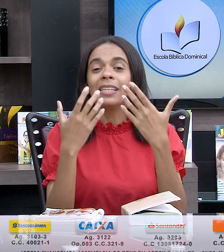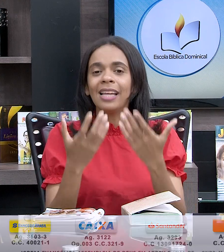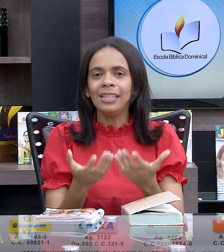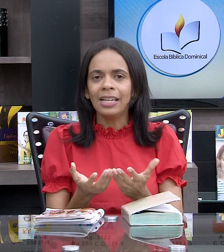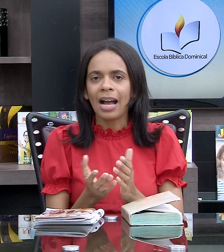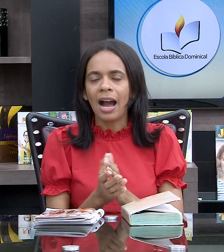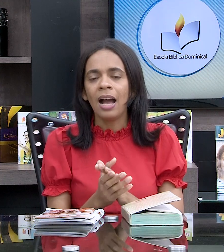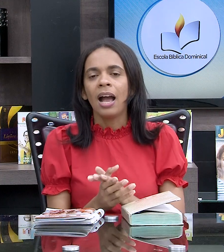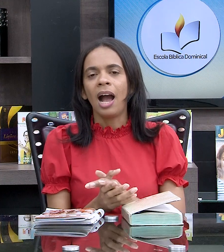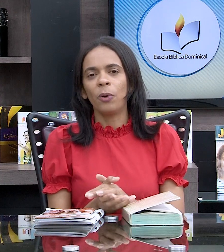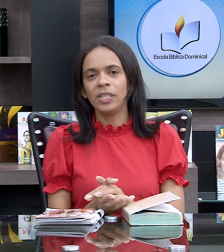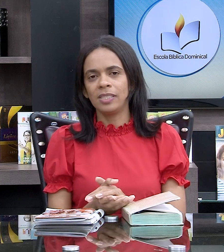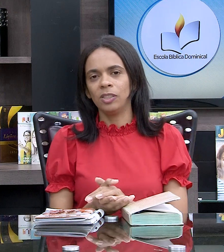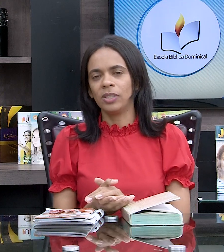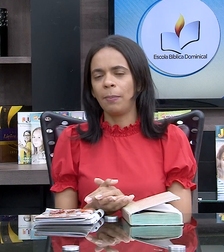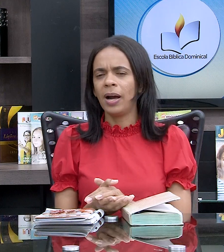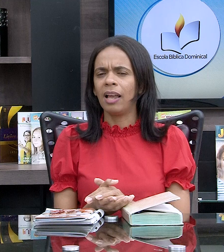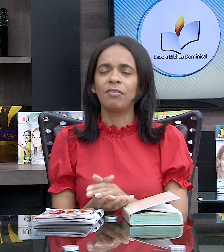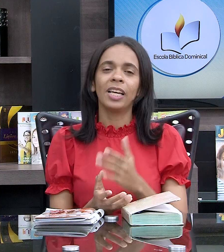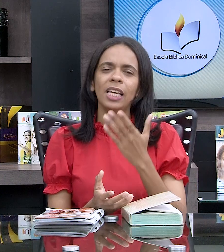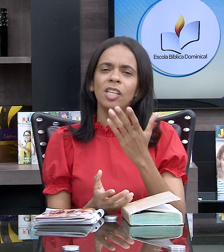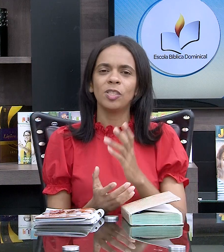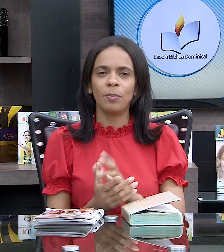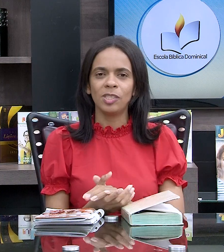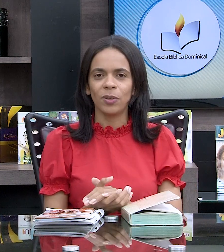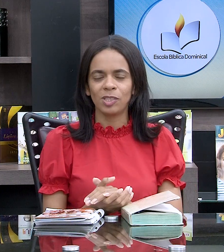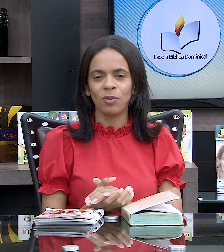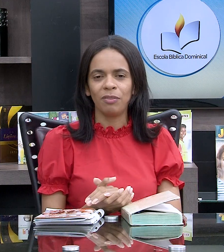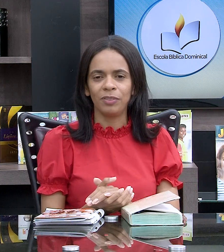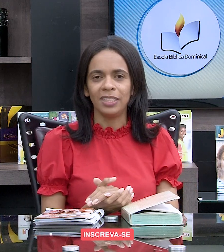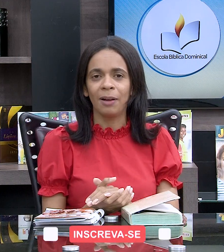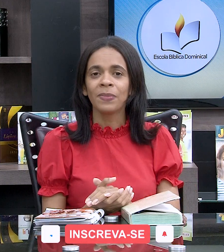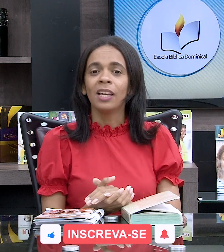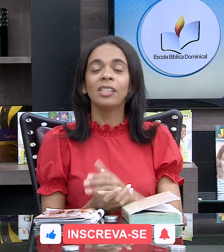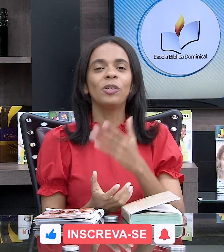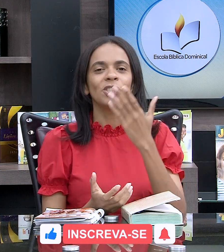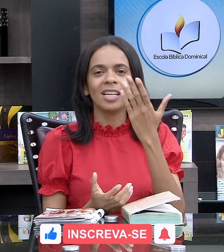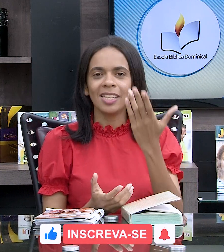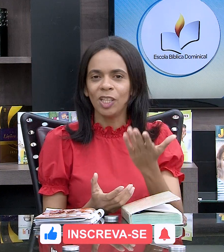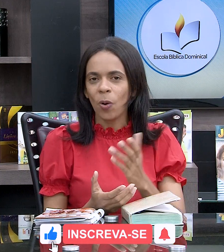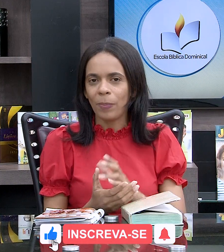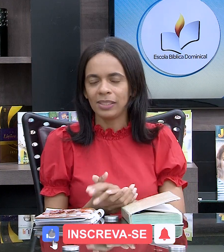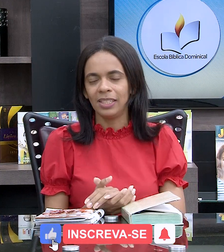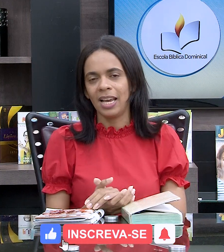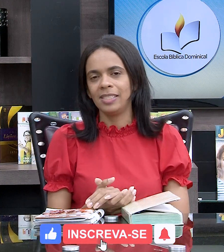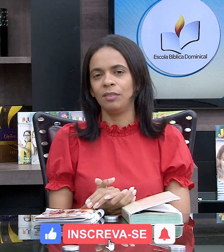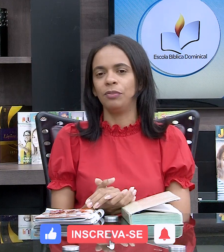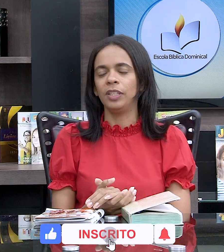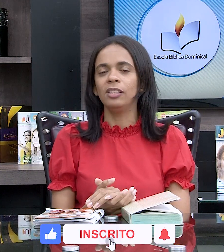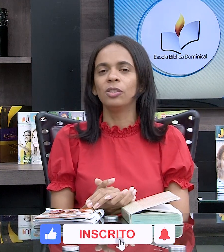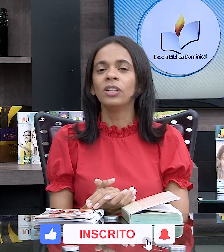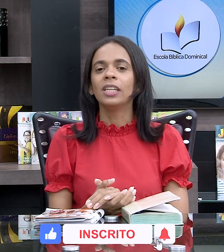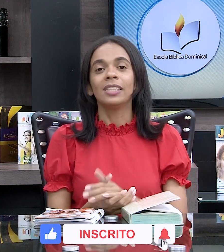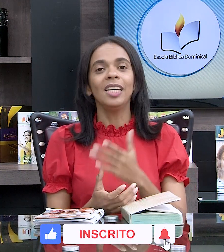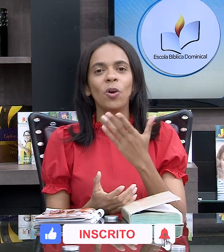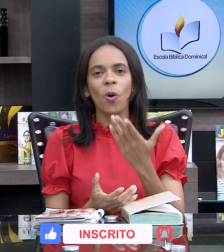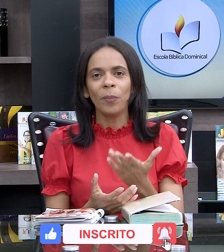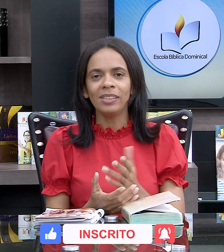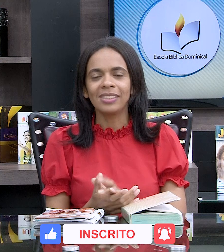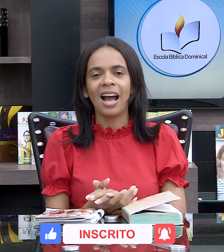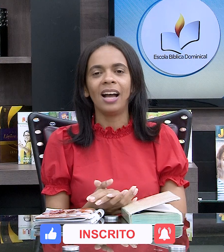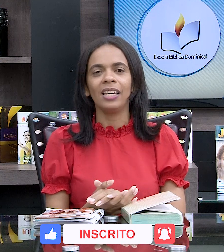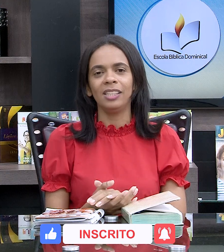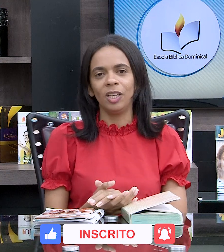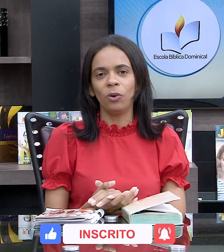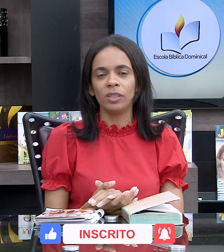se dedicar ao ensino da palavra que Deus abençoe a sua vida não esqueça de Compartilhar esse vídeo de